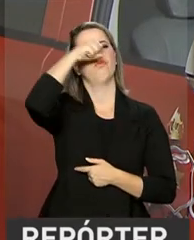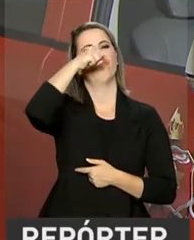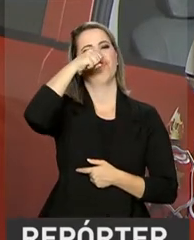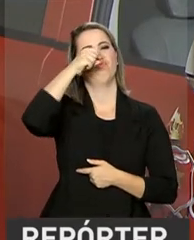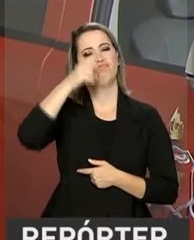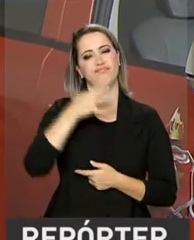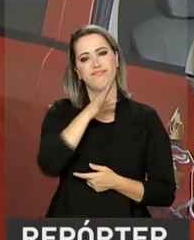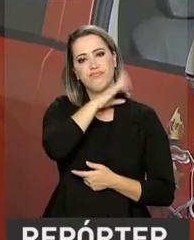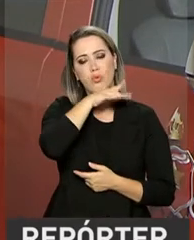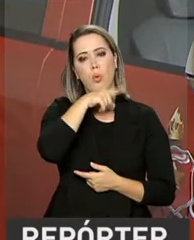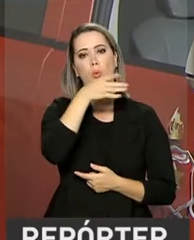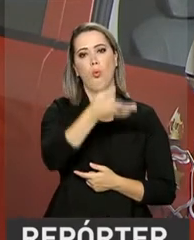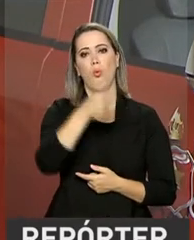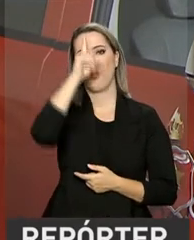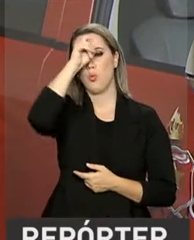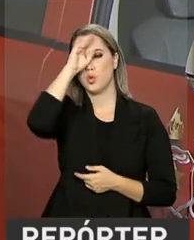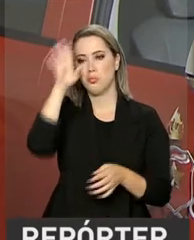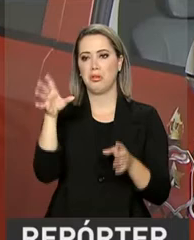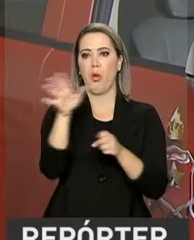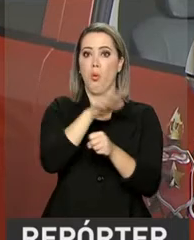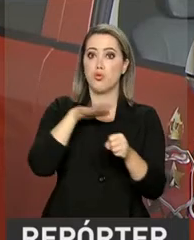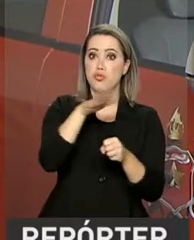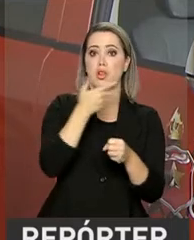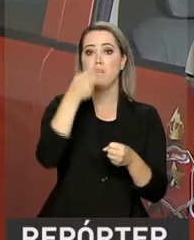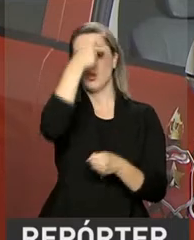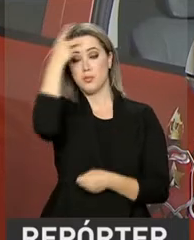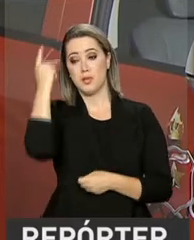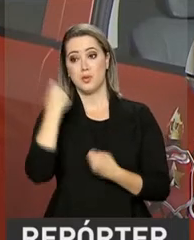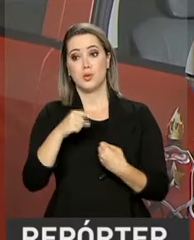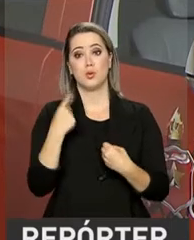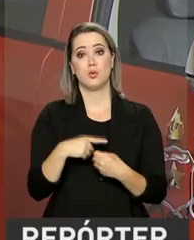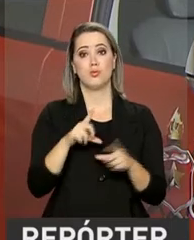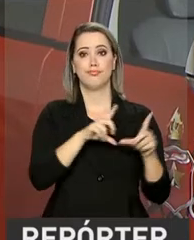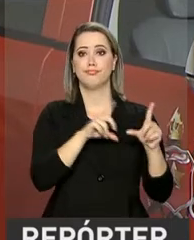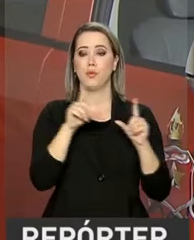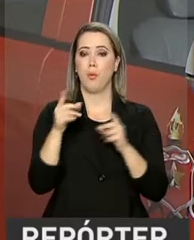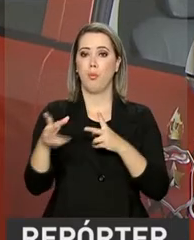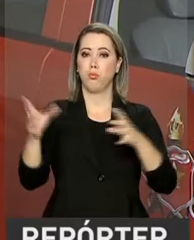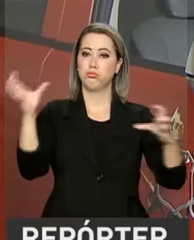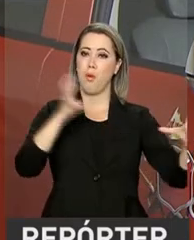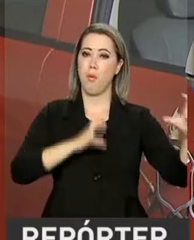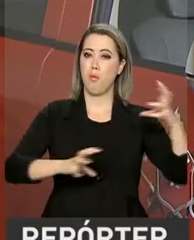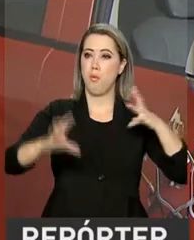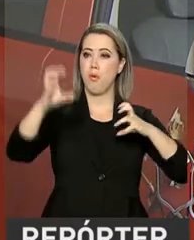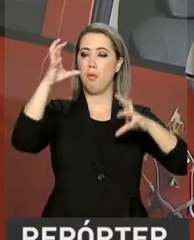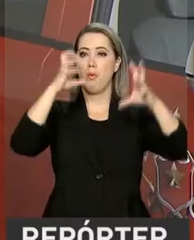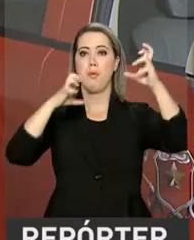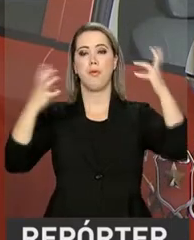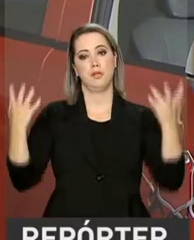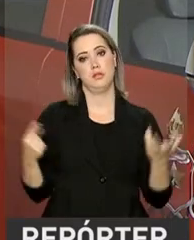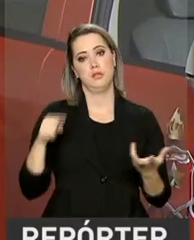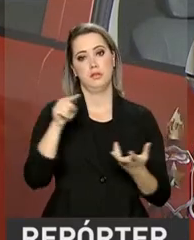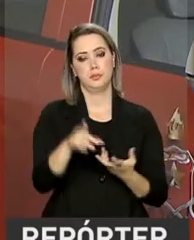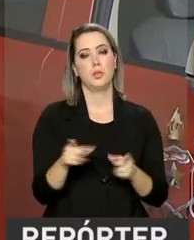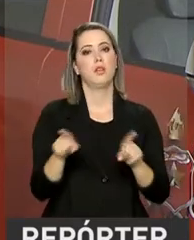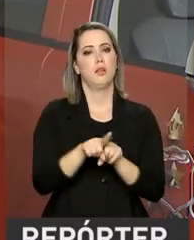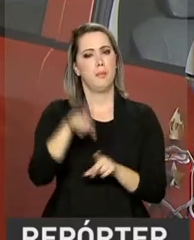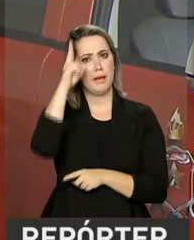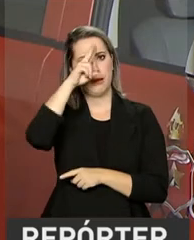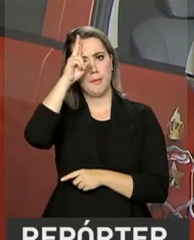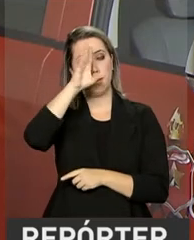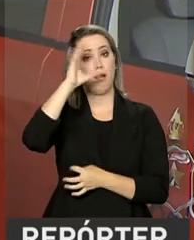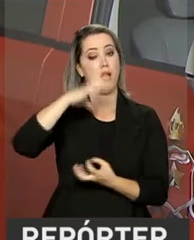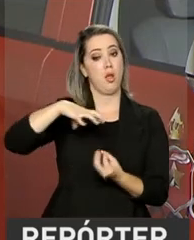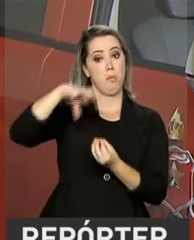época os hospitais começam os cachês por conta da baixa umidade por conta da poluição e lembrando que em soltar esse tipo de balões é crime